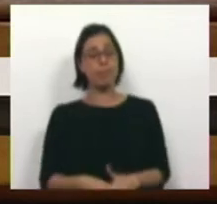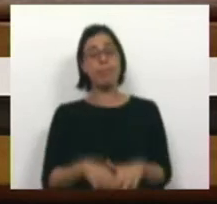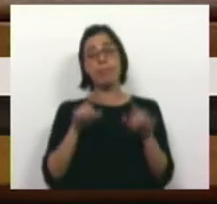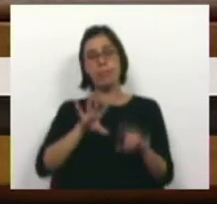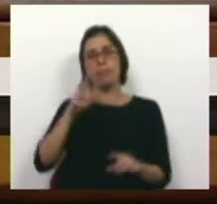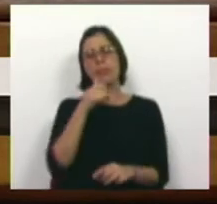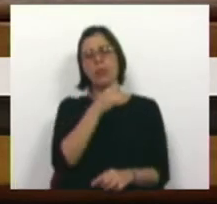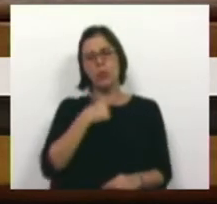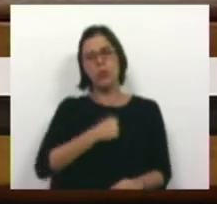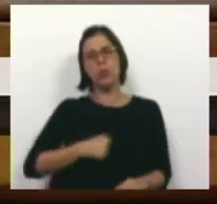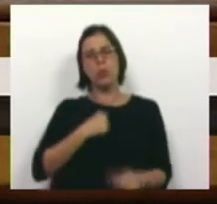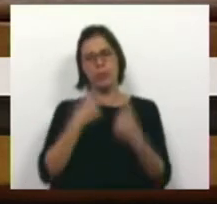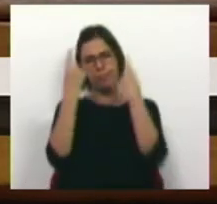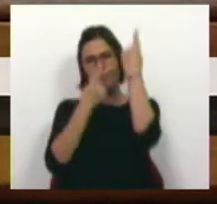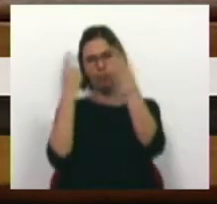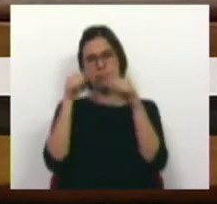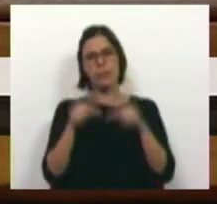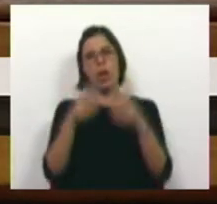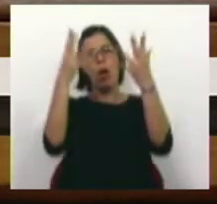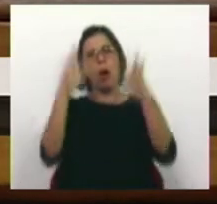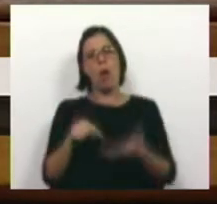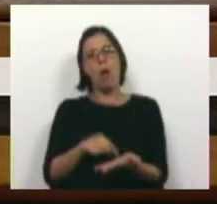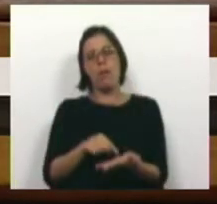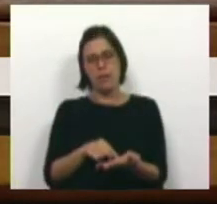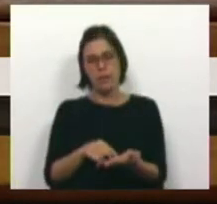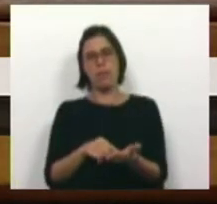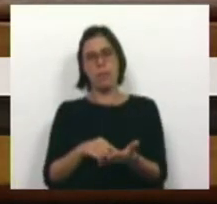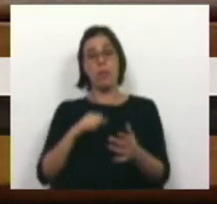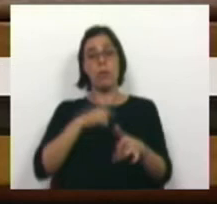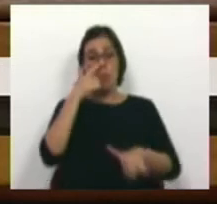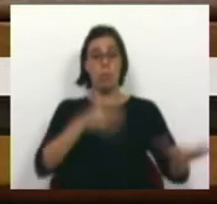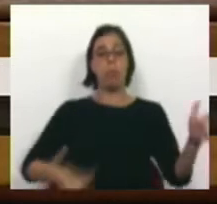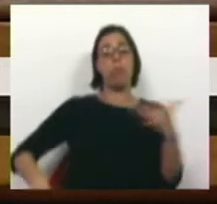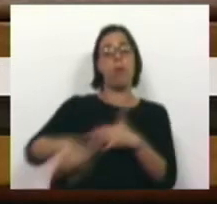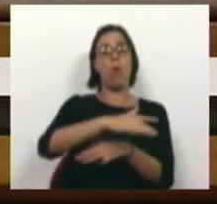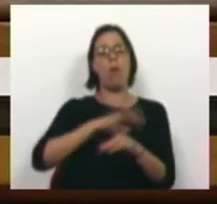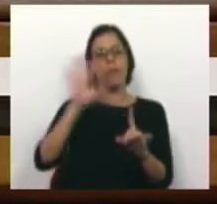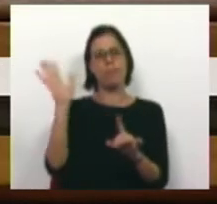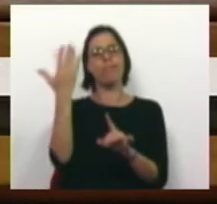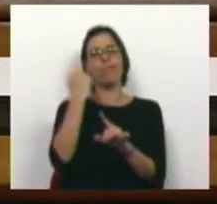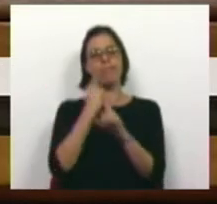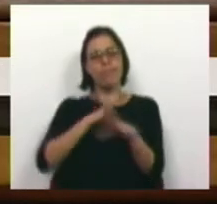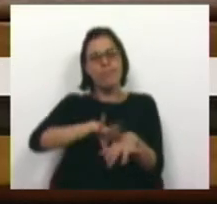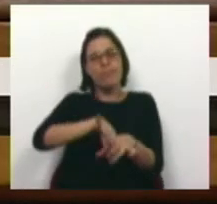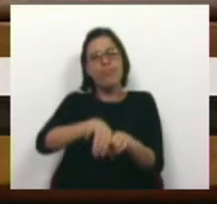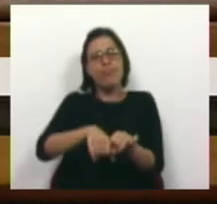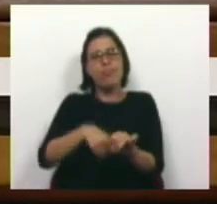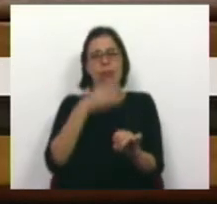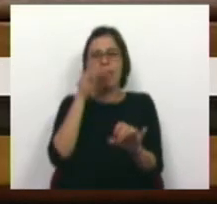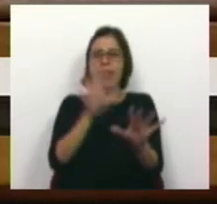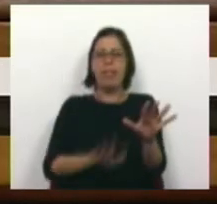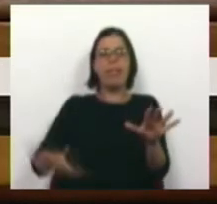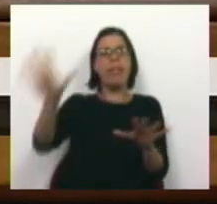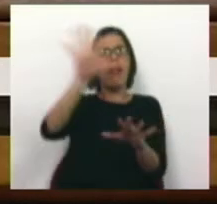esse país sofrido que temos que pensar este orçamento. E o nosso povo, mais ainda depois da destruição de